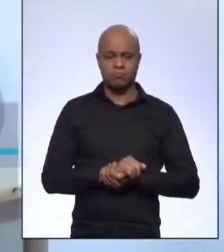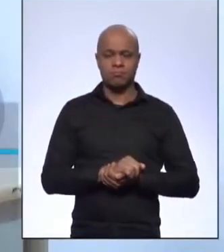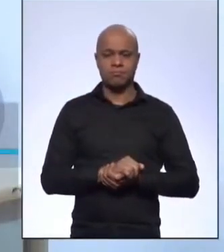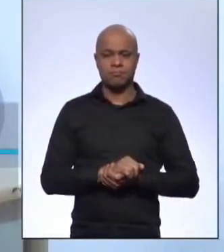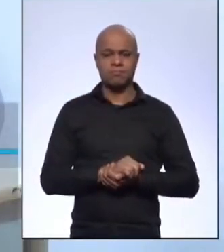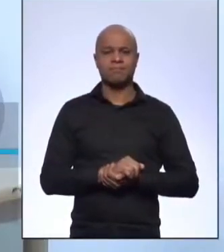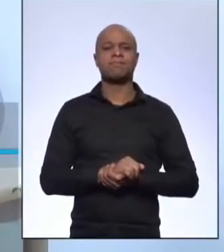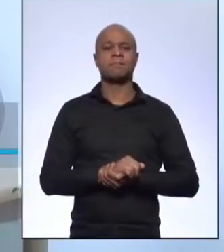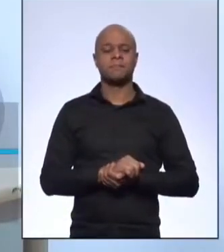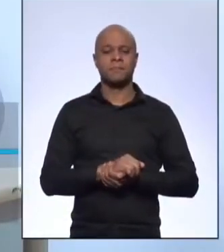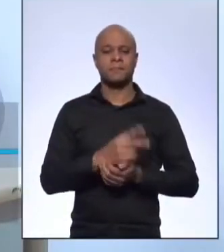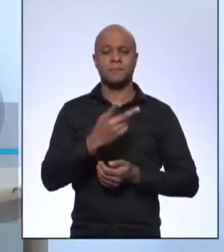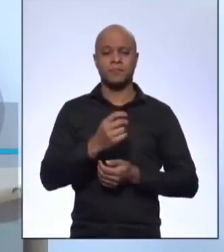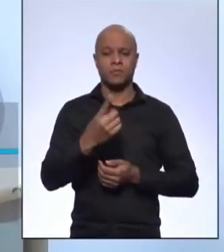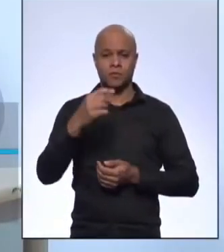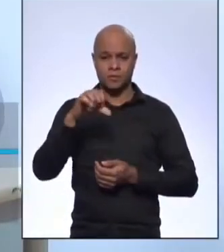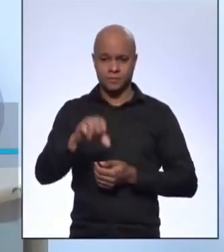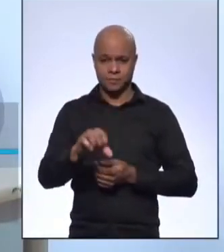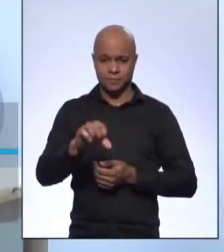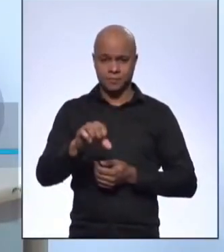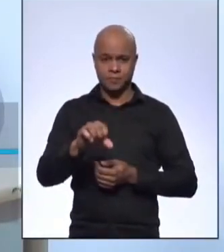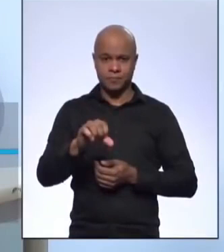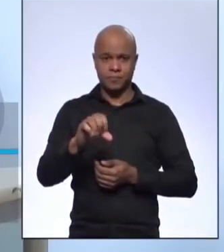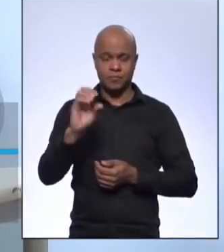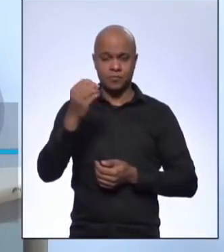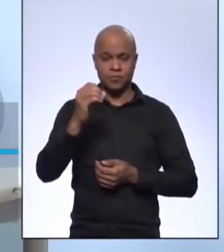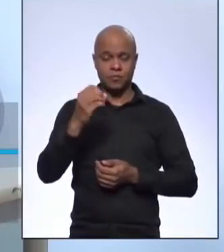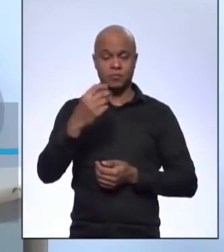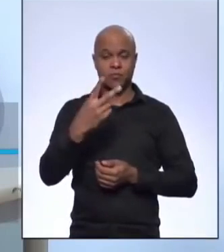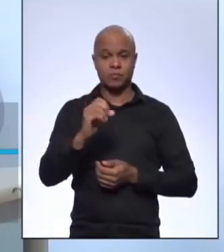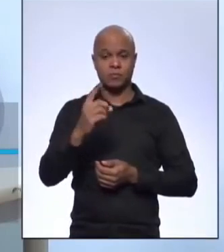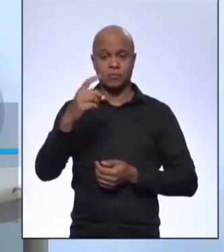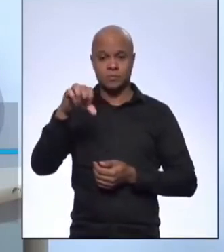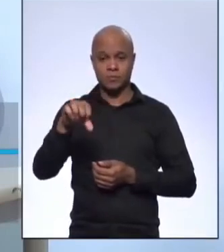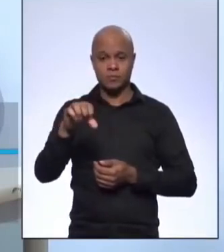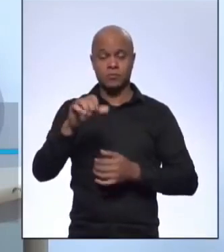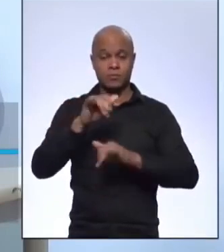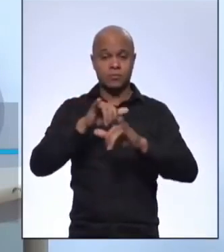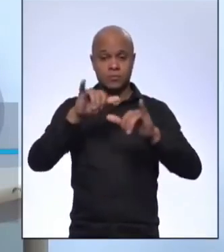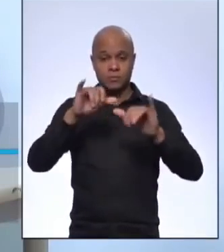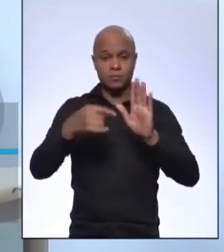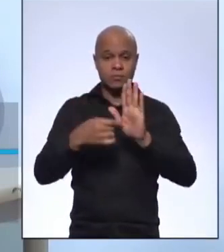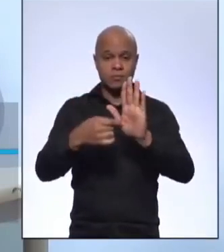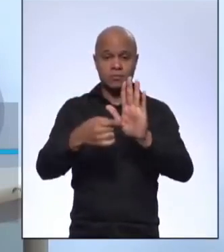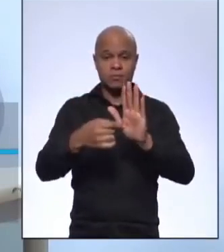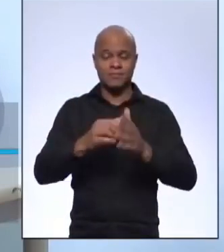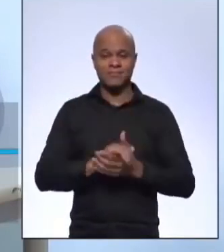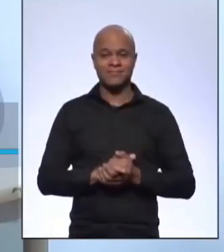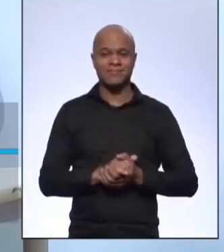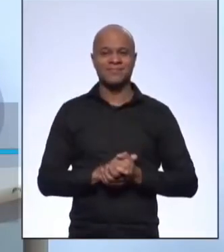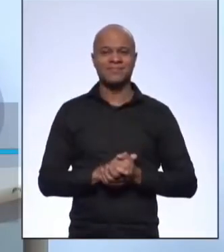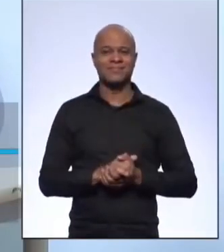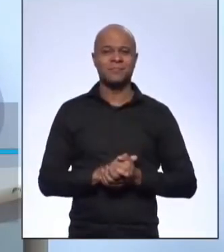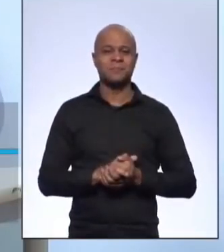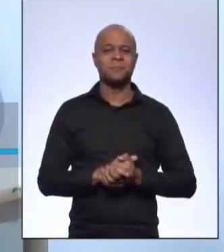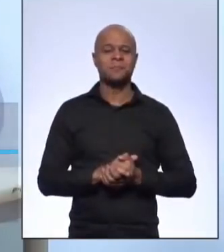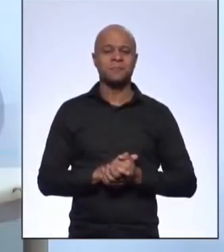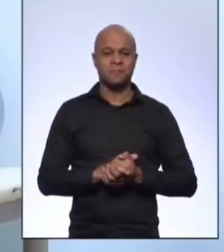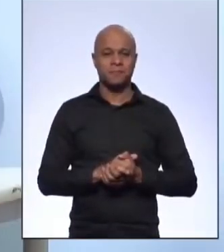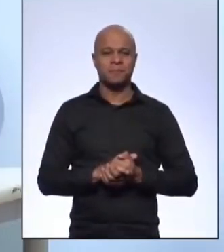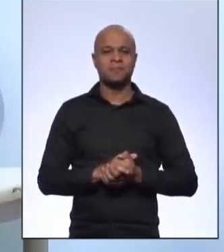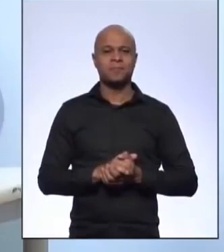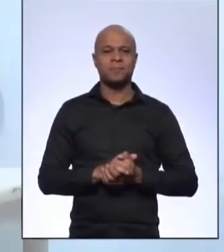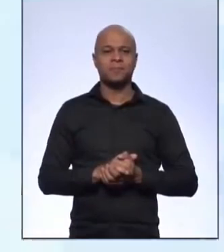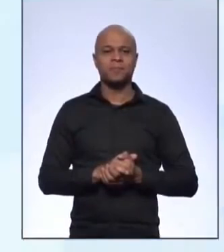de 2019. Vamos voltar às questões da nossa interação, que nós já apresentamos para vocês agora há pouco? Então, vamos